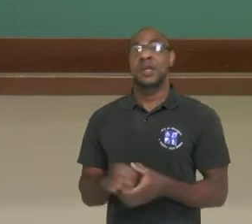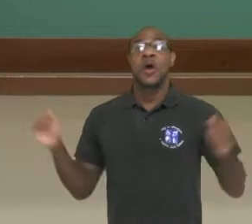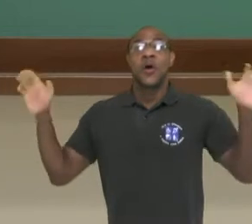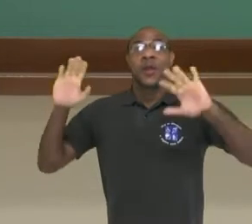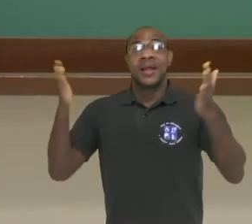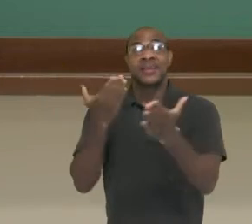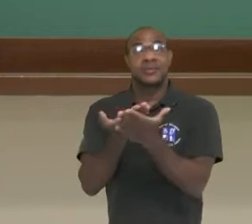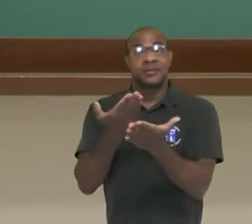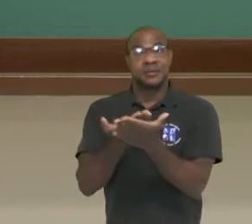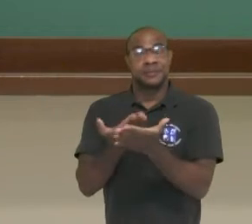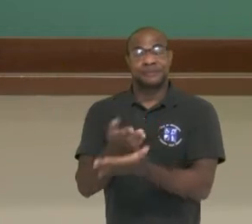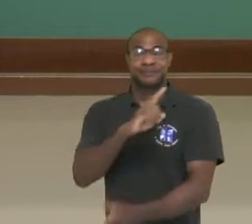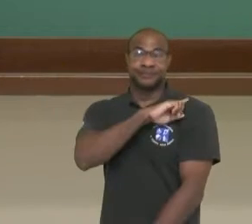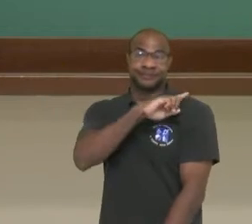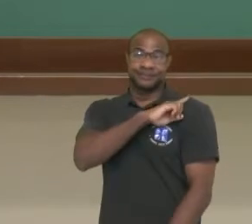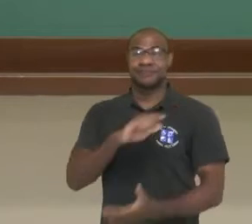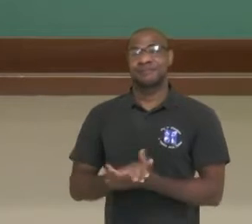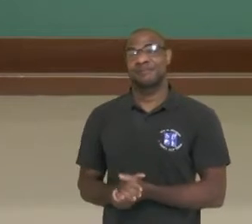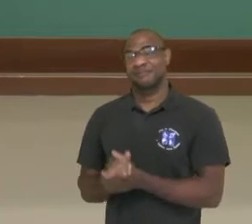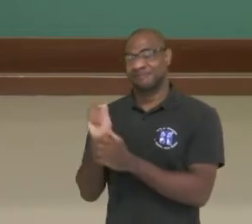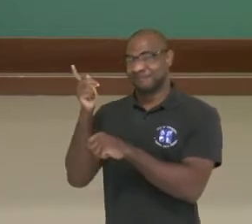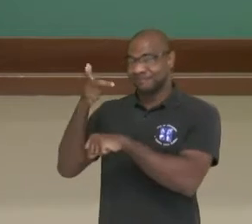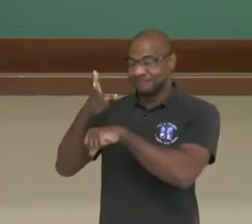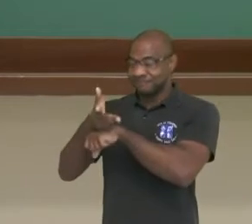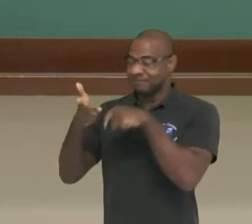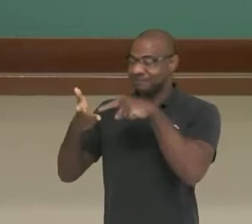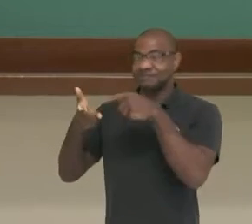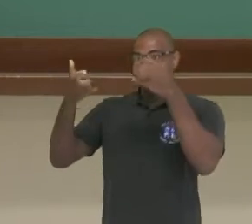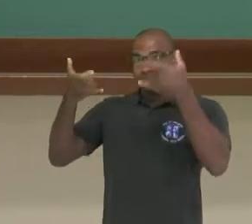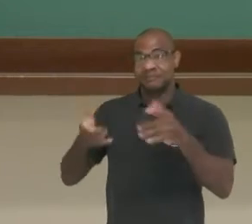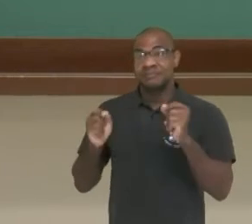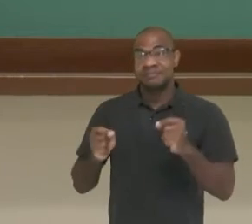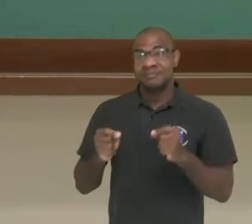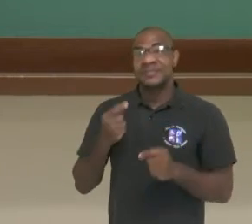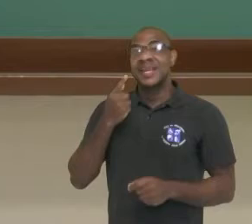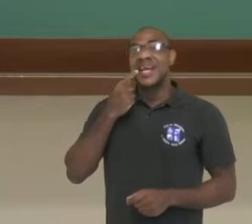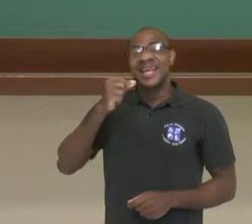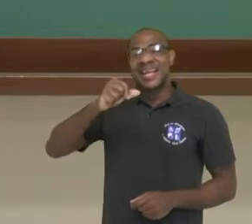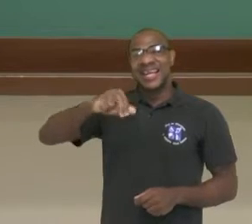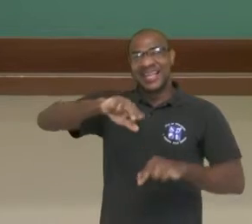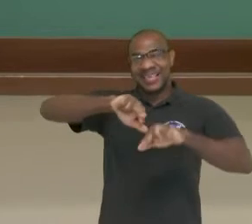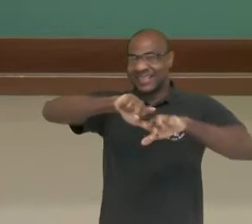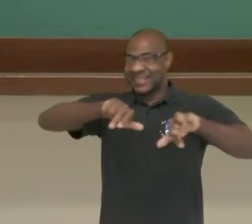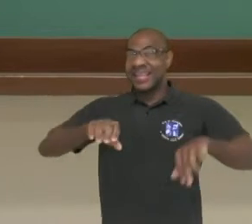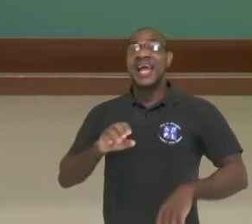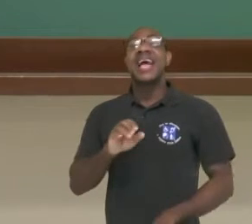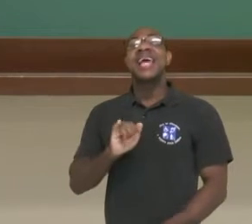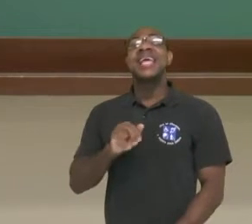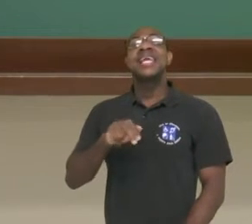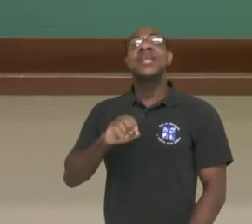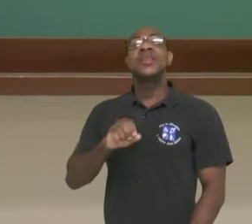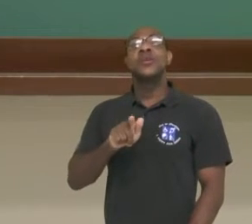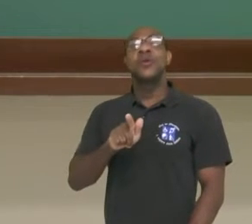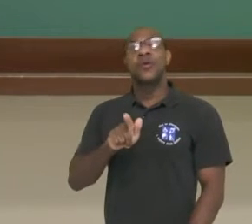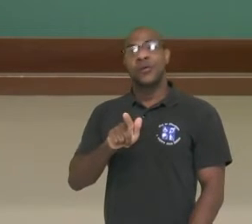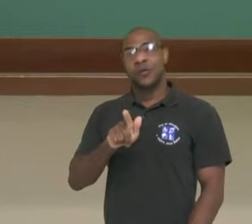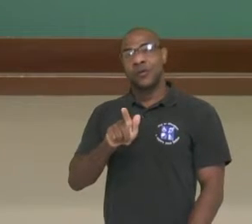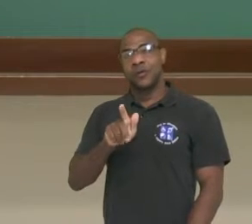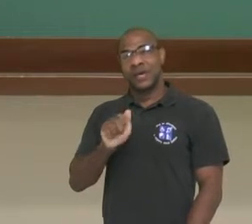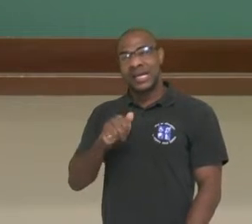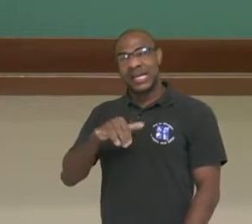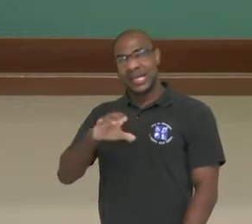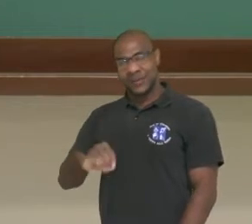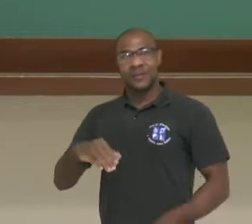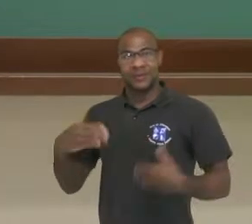Olá, estudante da primeira série. Nesse vídeo, vamos falar sobre sais inorgânicos. Vamos lá? Então,